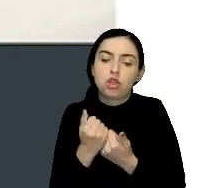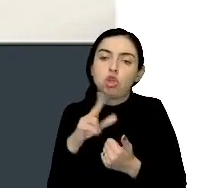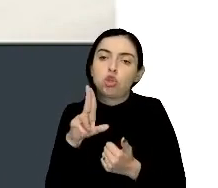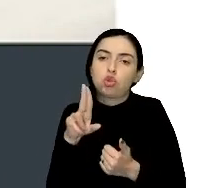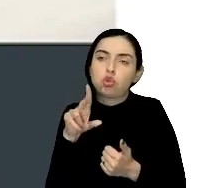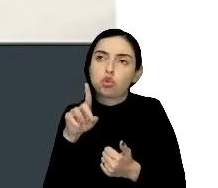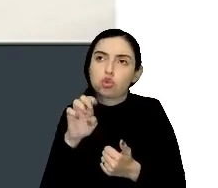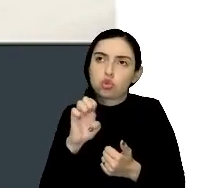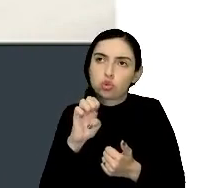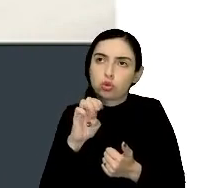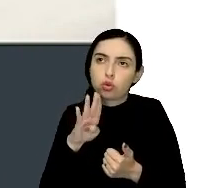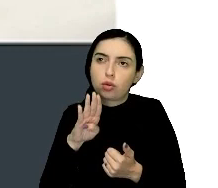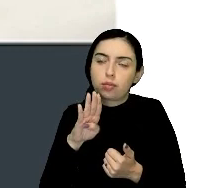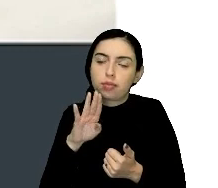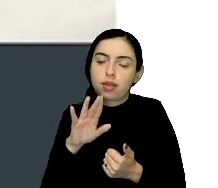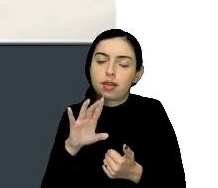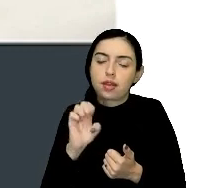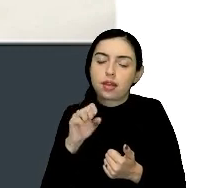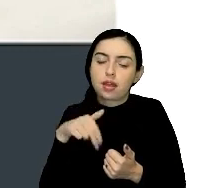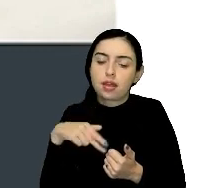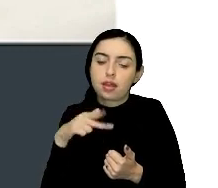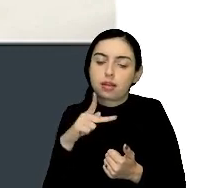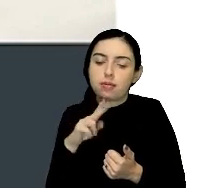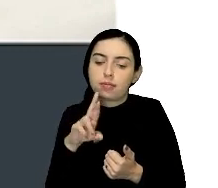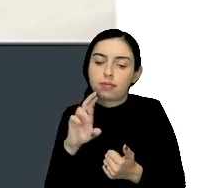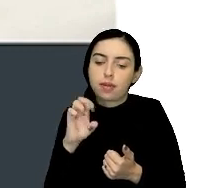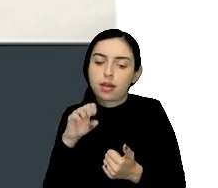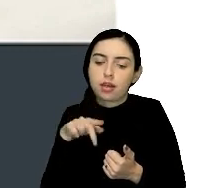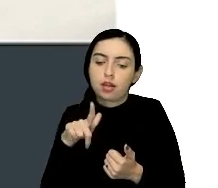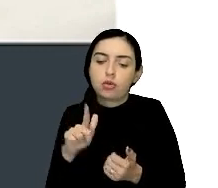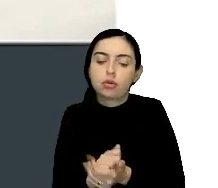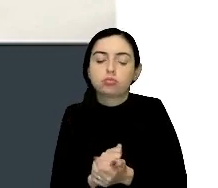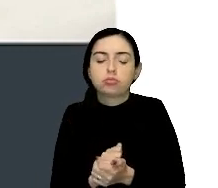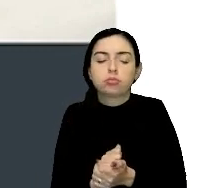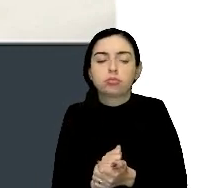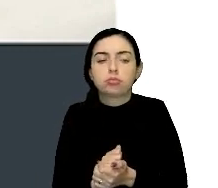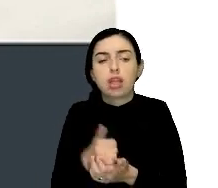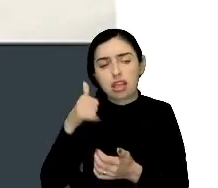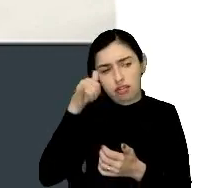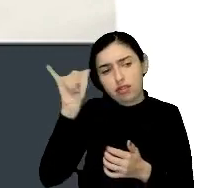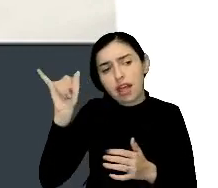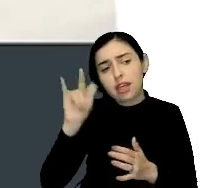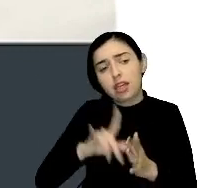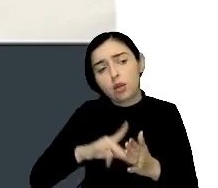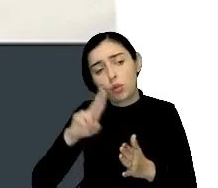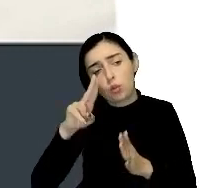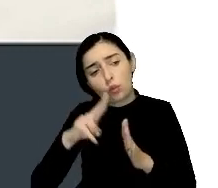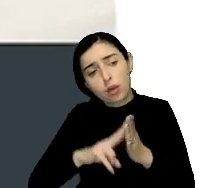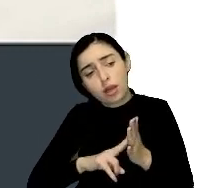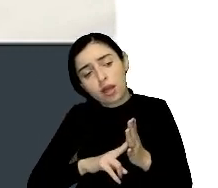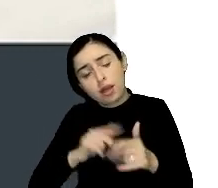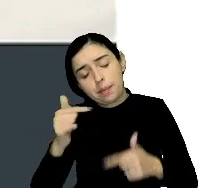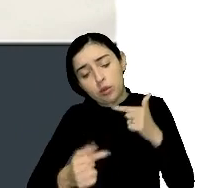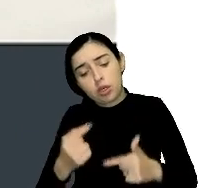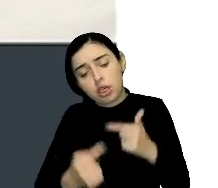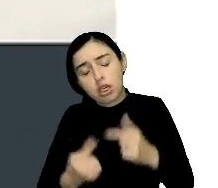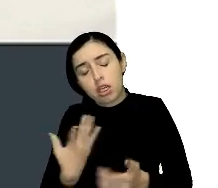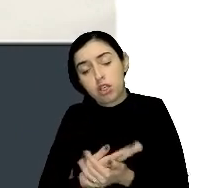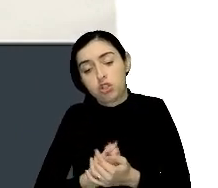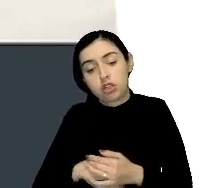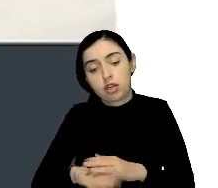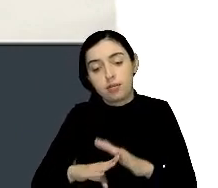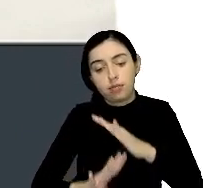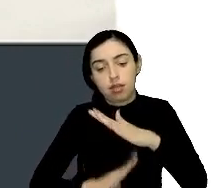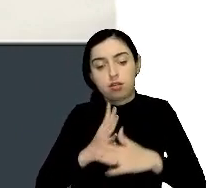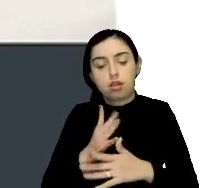Isso a política migratória evitaria. E também, né, nesse cenário, um trabalho